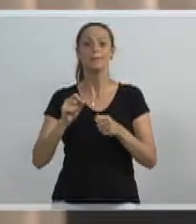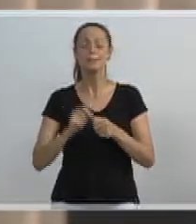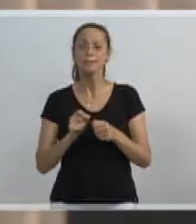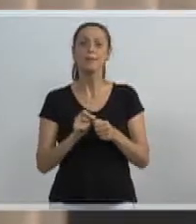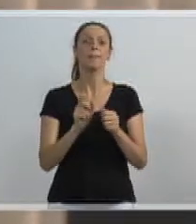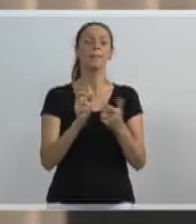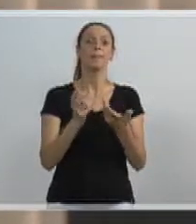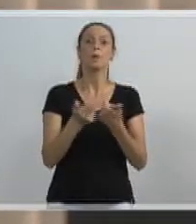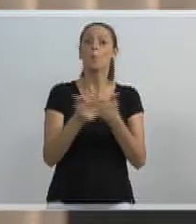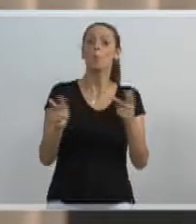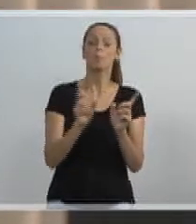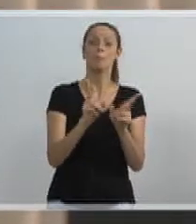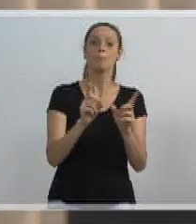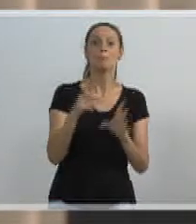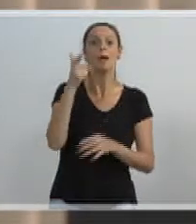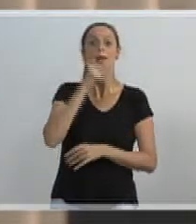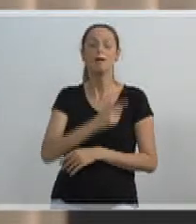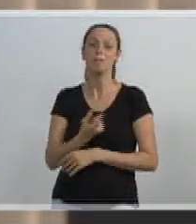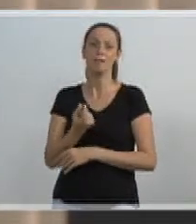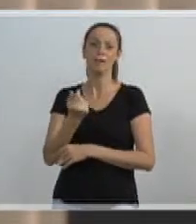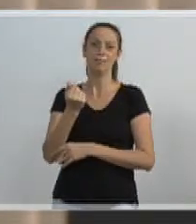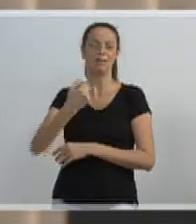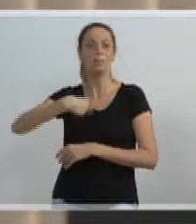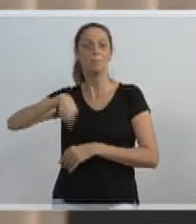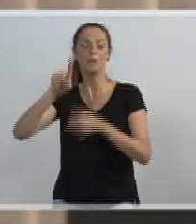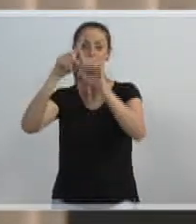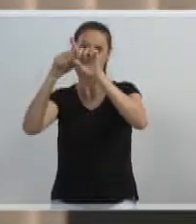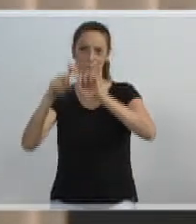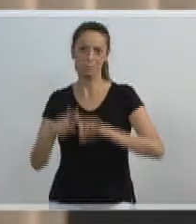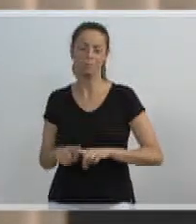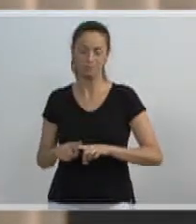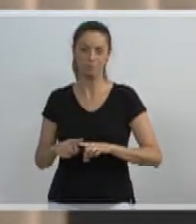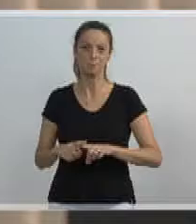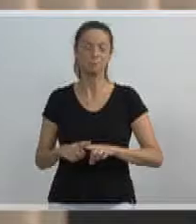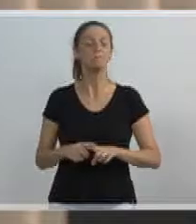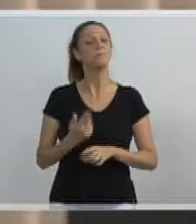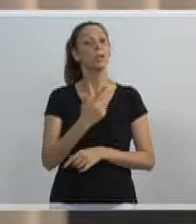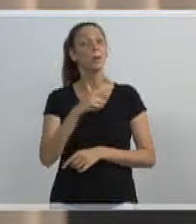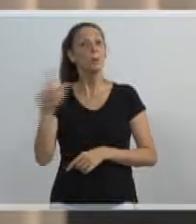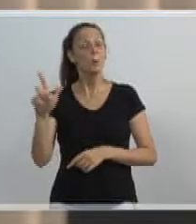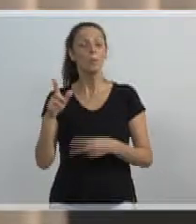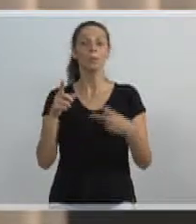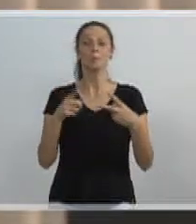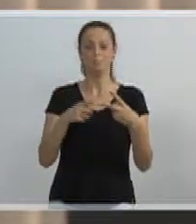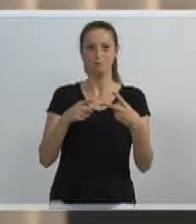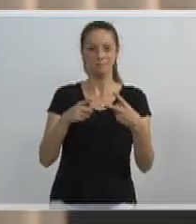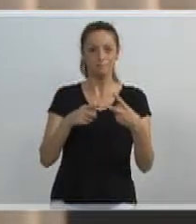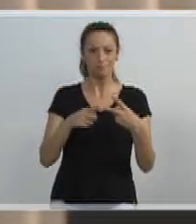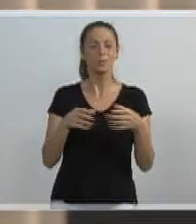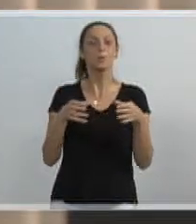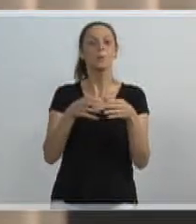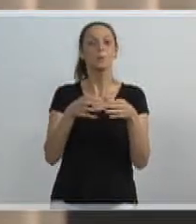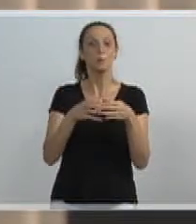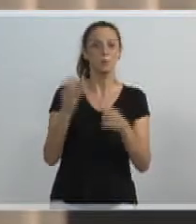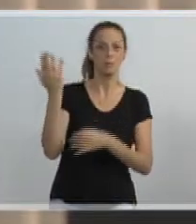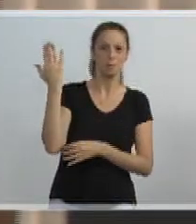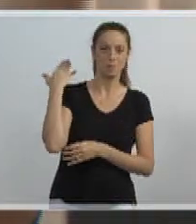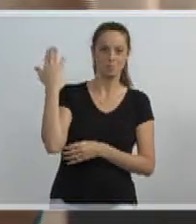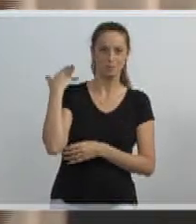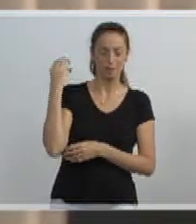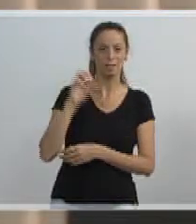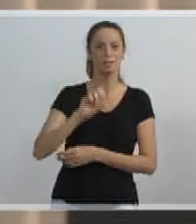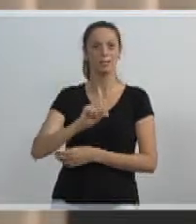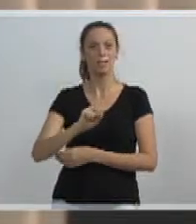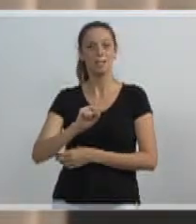a Blumenau, o Estado e o país. Mas parabéns para esse tema. Outro assunto sobre a Sulfabril, nobre vereador, eu lembro perfeitamente as épocas